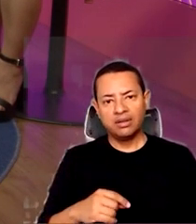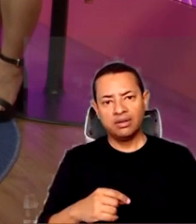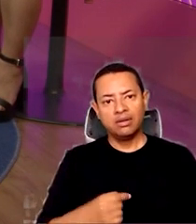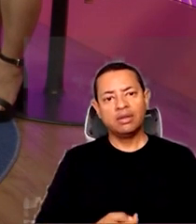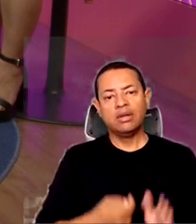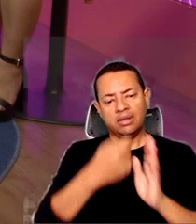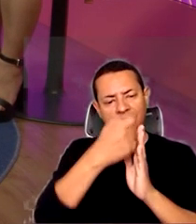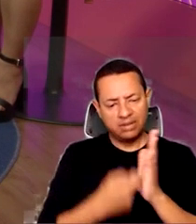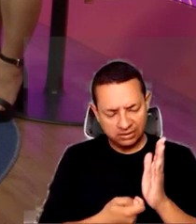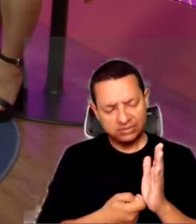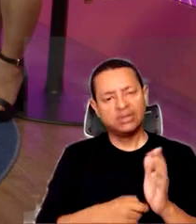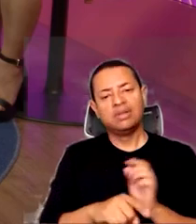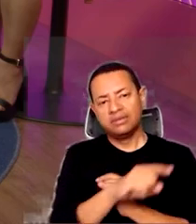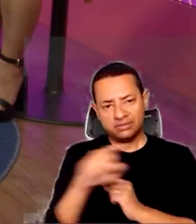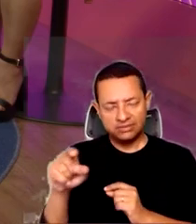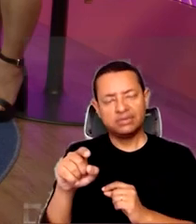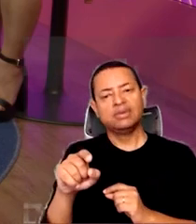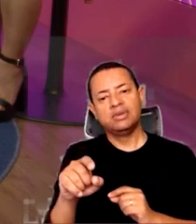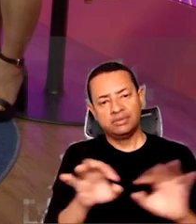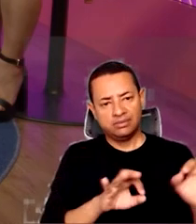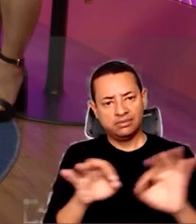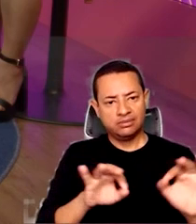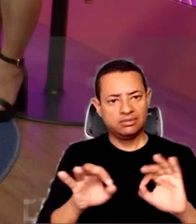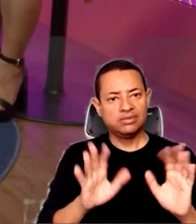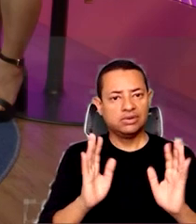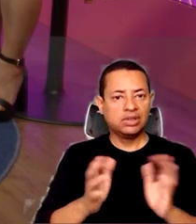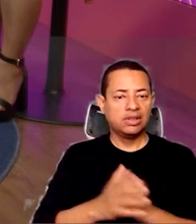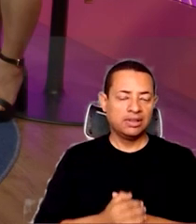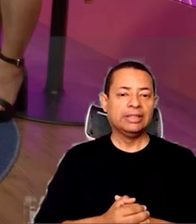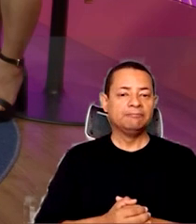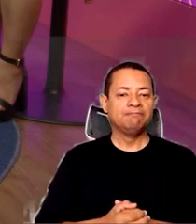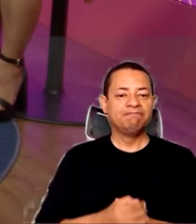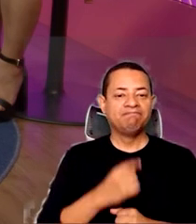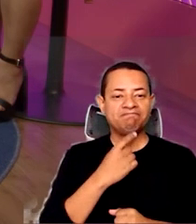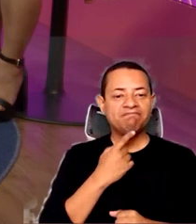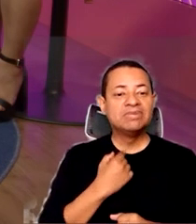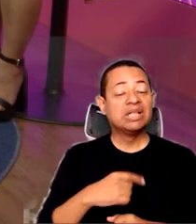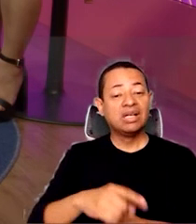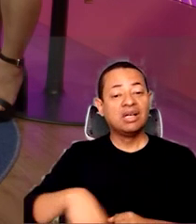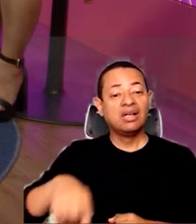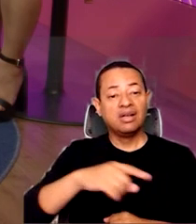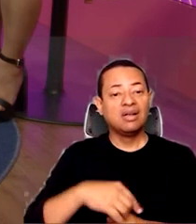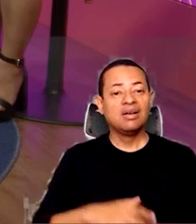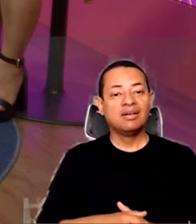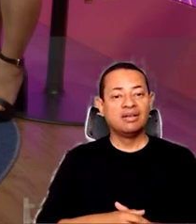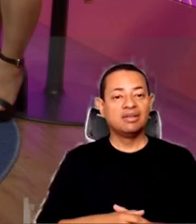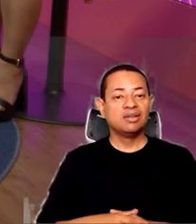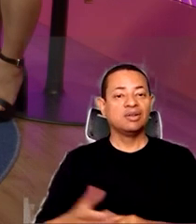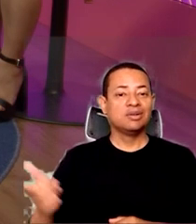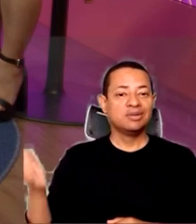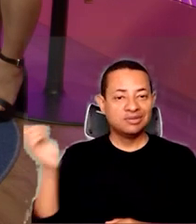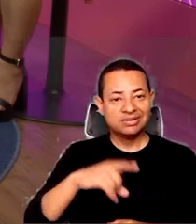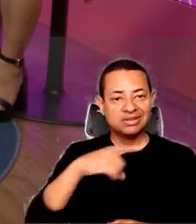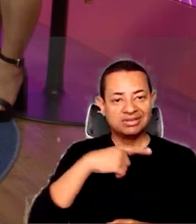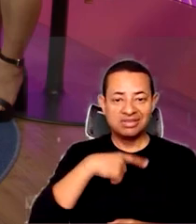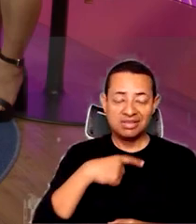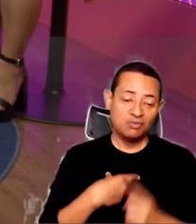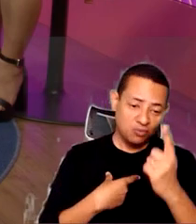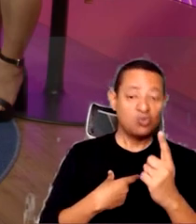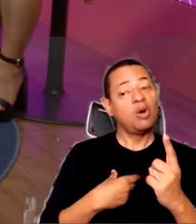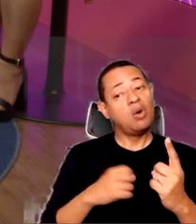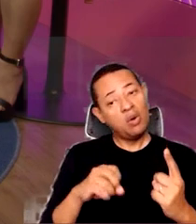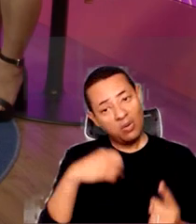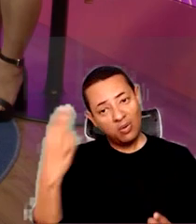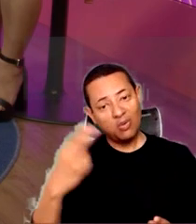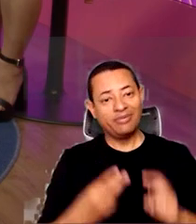de toda a redação que vocês fizeram E aí eu espero que nós possamos ter uma representante ou a